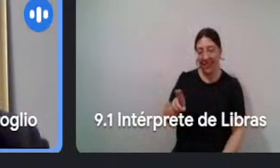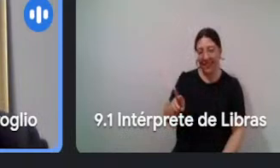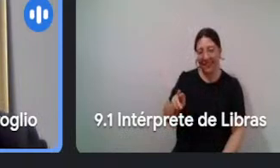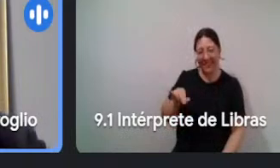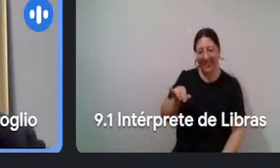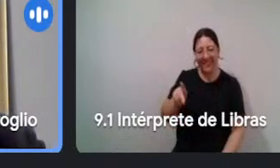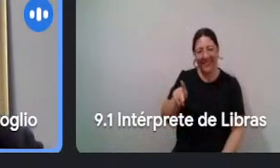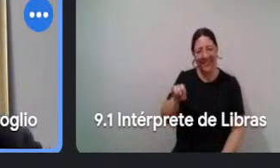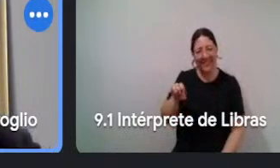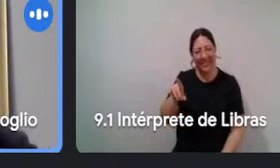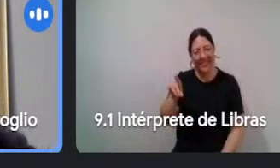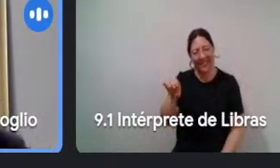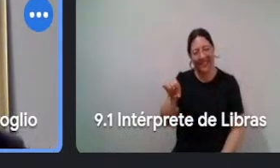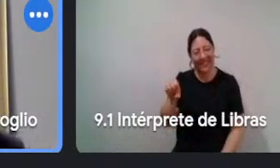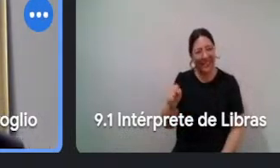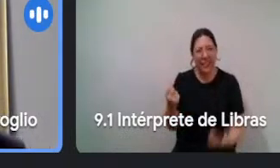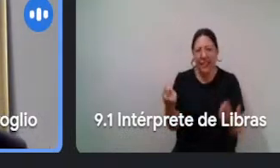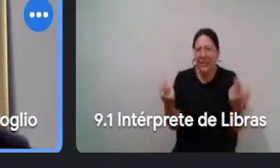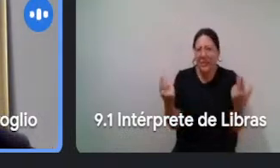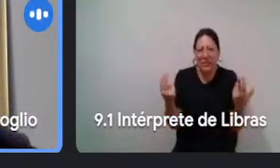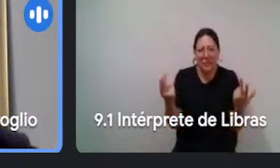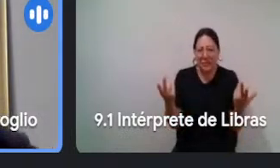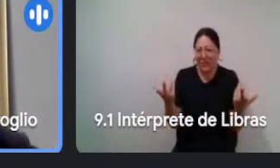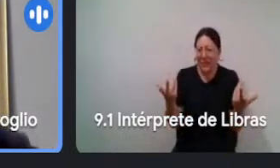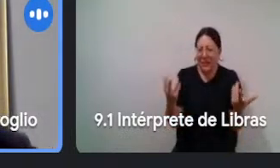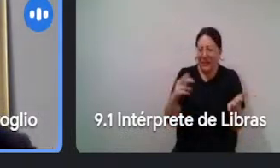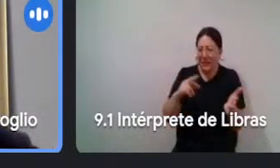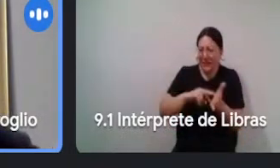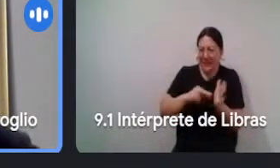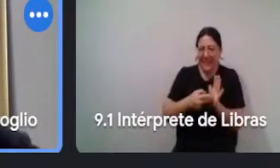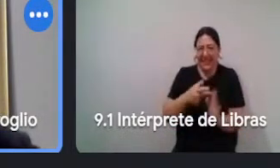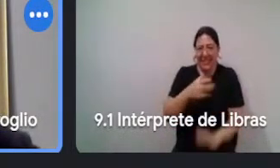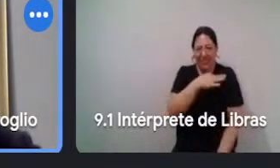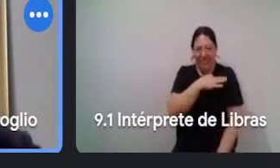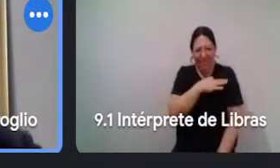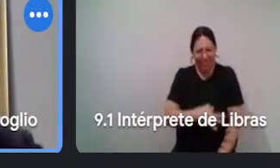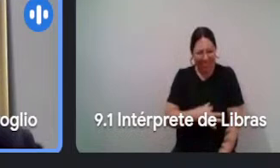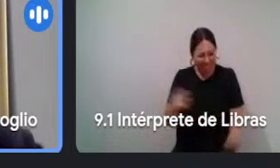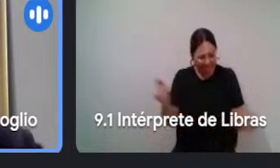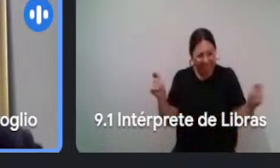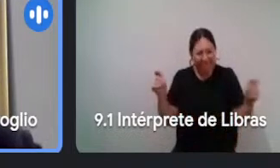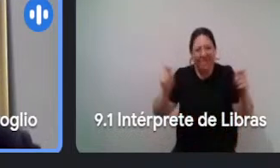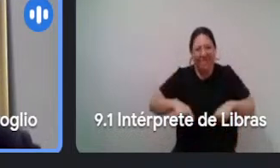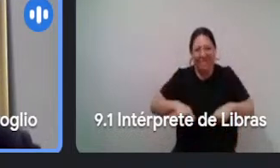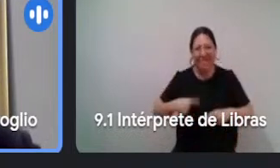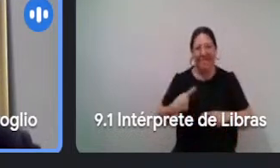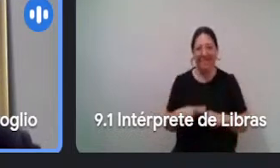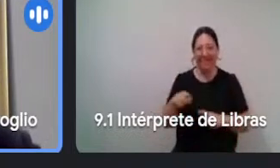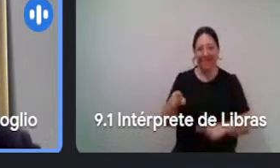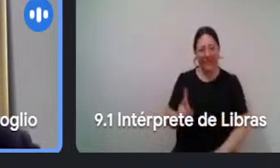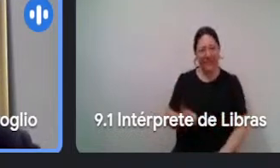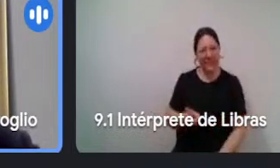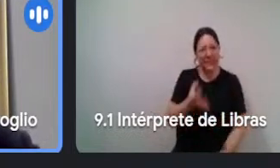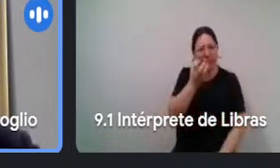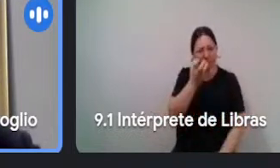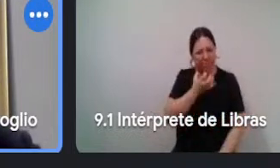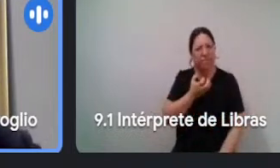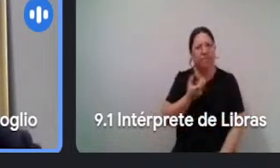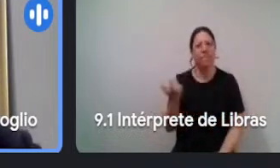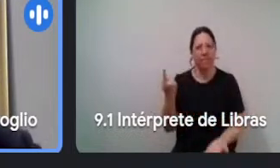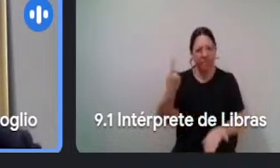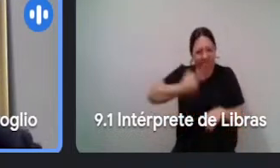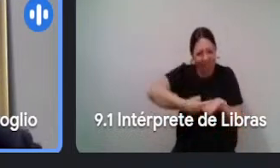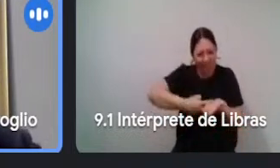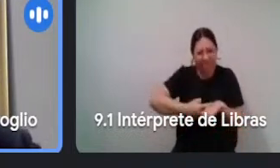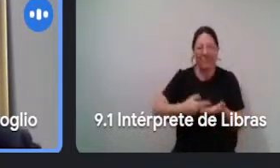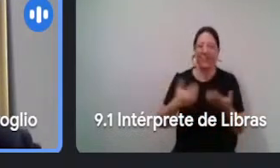todos de eficiência no desempenho de sua função, a sua seriedade, o seu compromisso. Então, deixo aqui também meus parabéns e faço